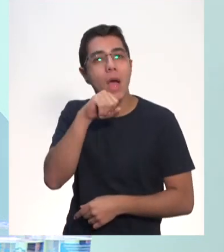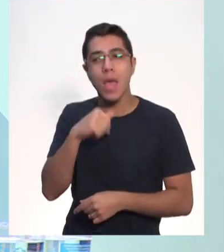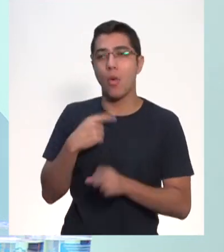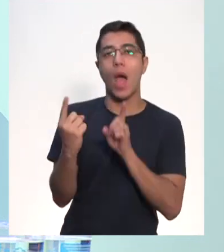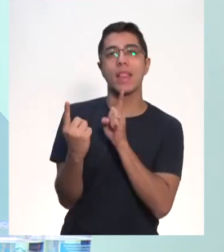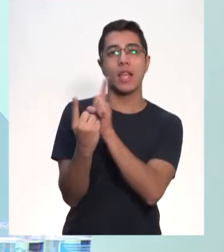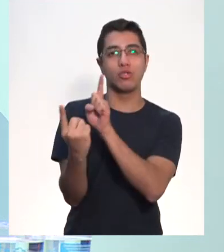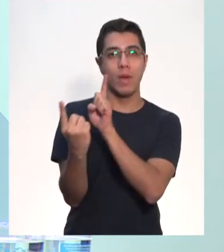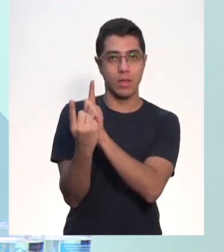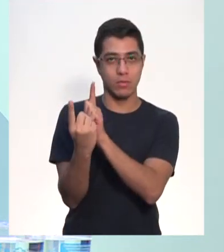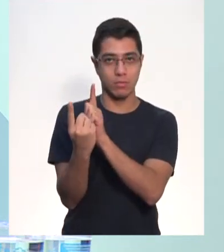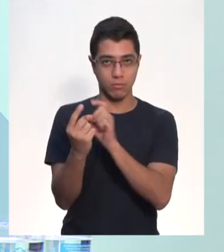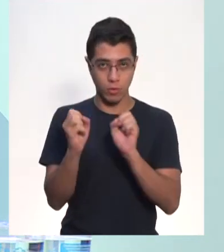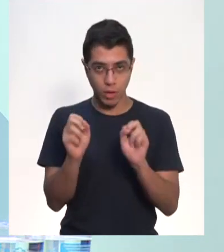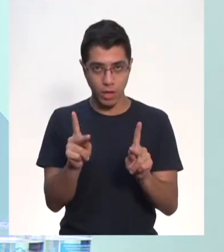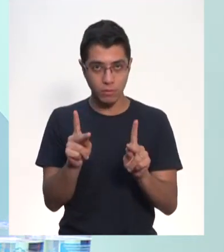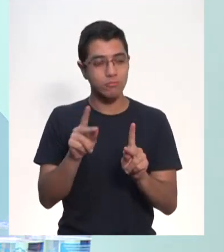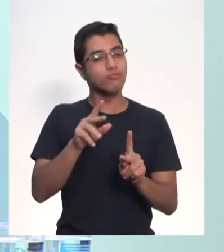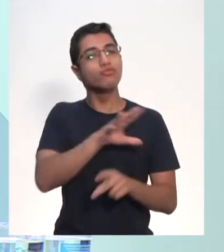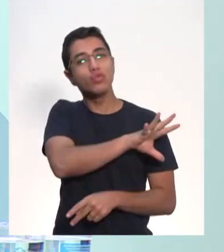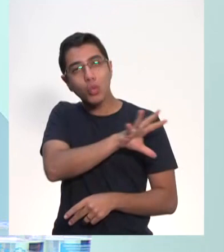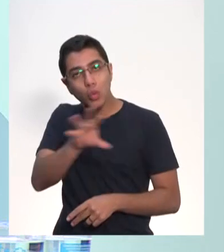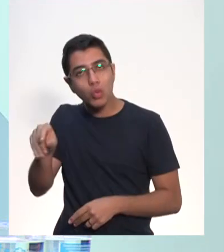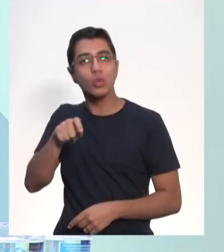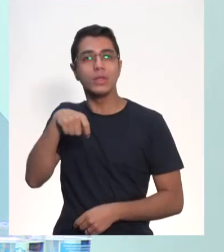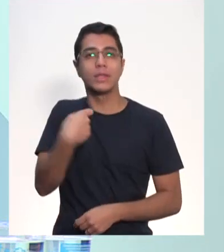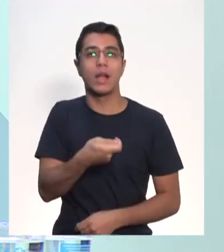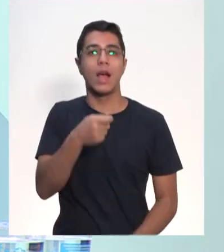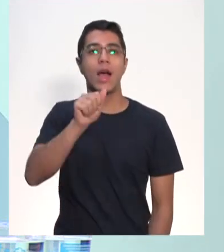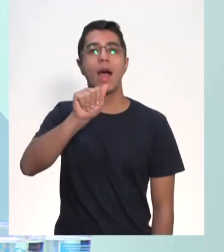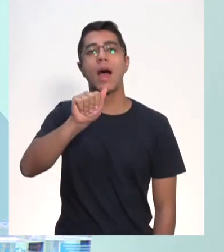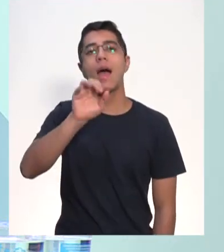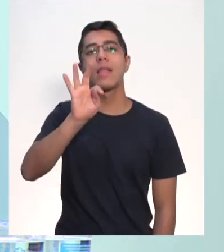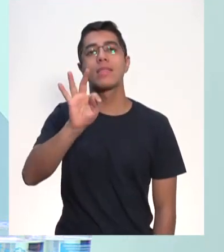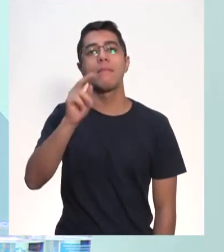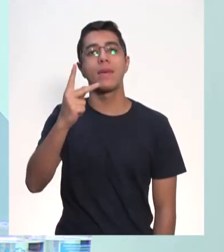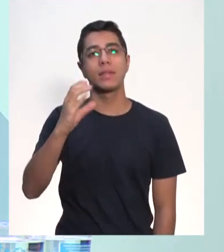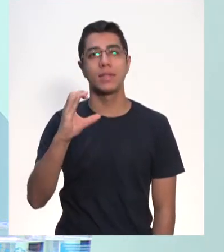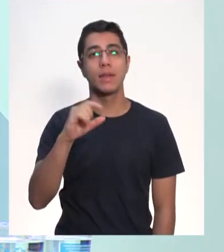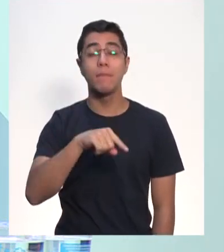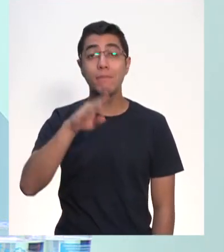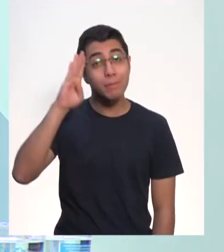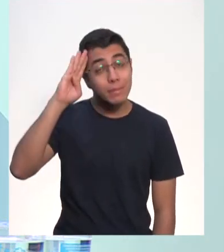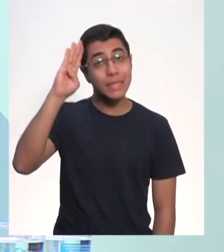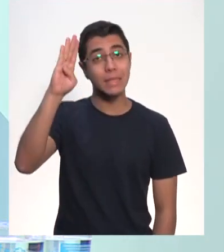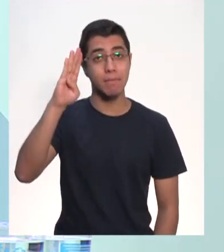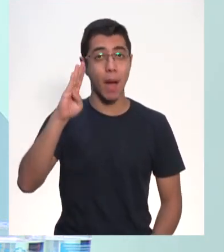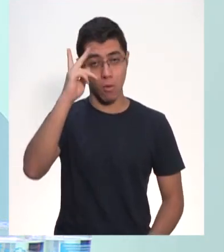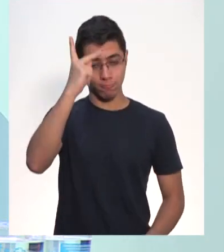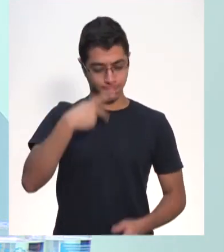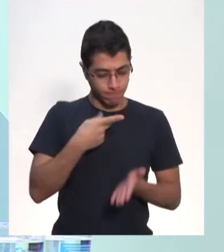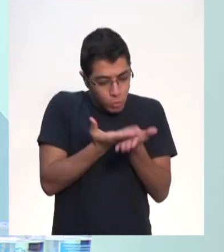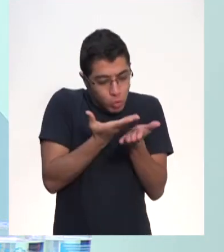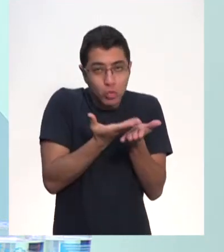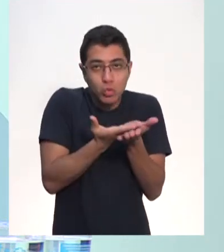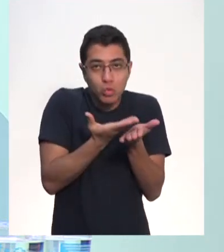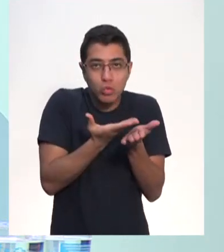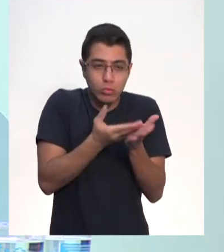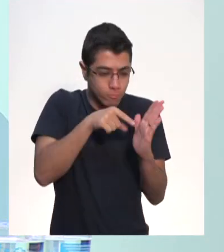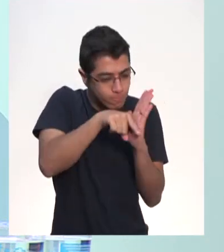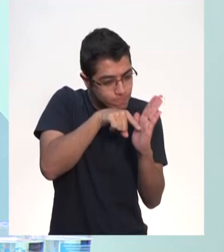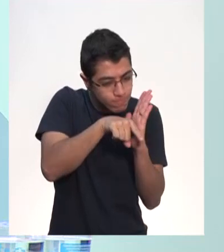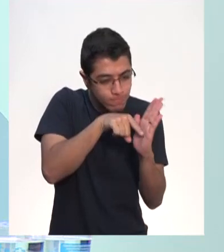de estudos. É um espaço muito importante para a formação continuada, onde o conhecimento da